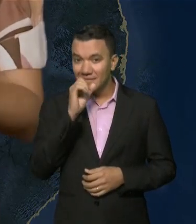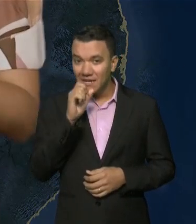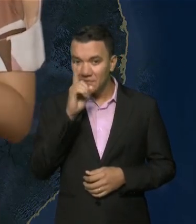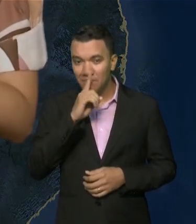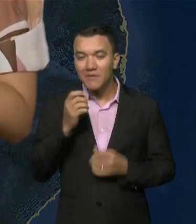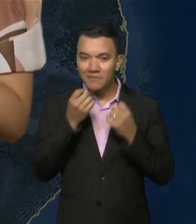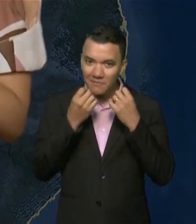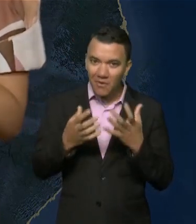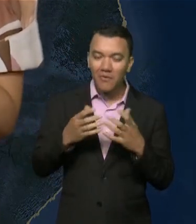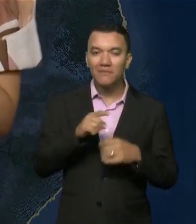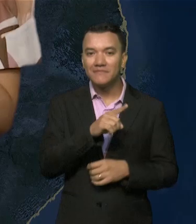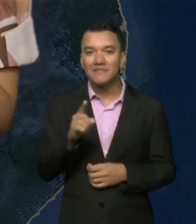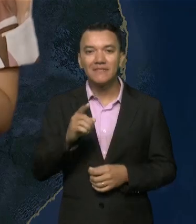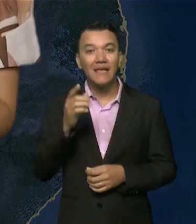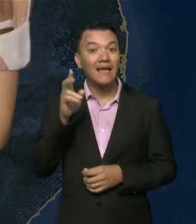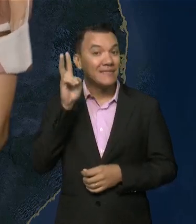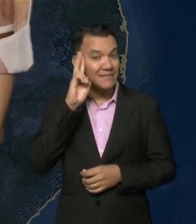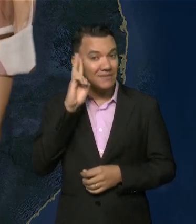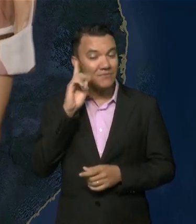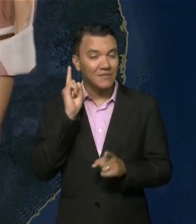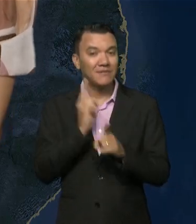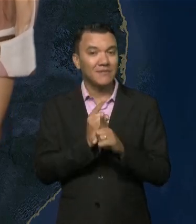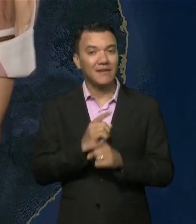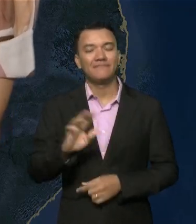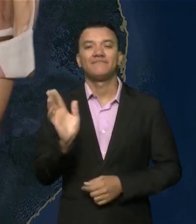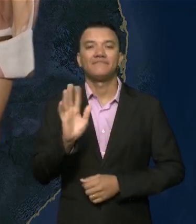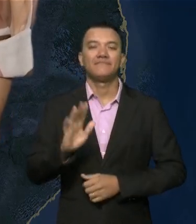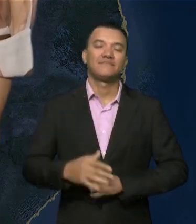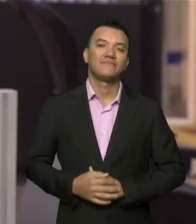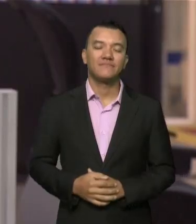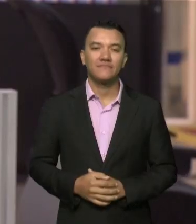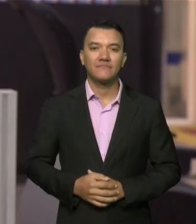vocês e a gente volta a se encontrar na segunda-feira. Até lá!